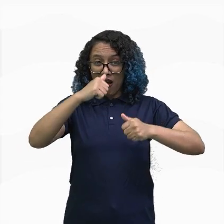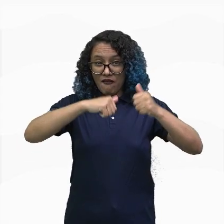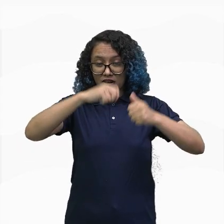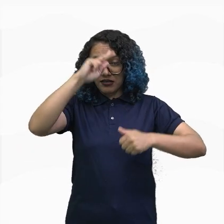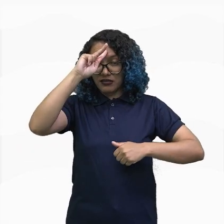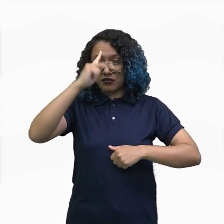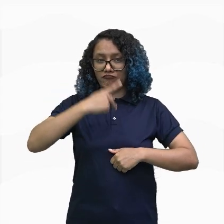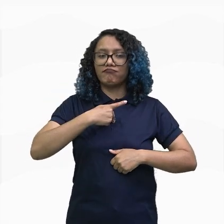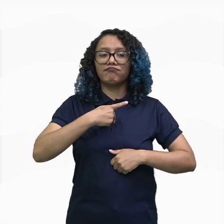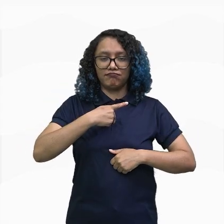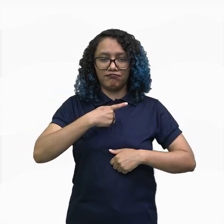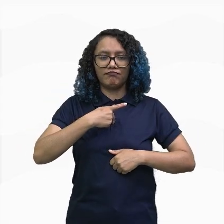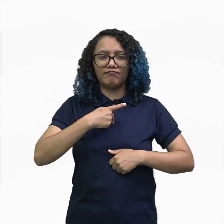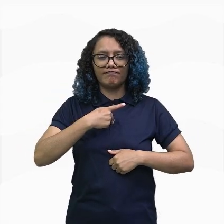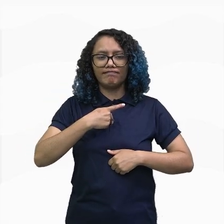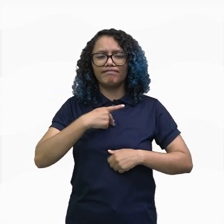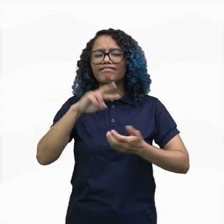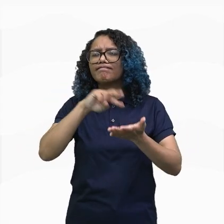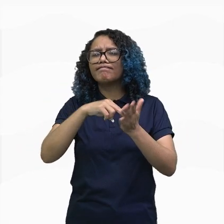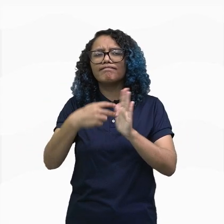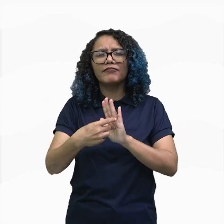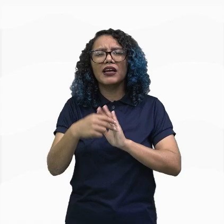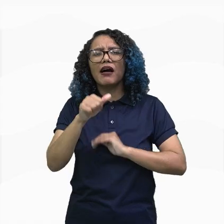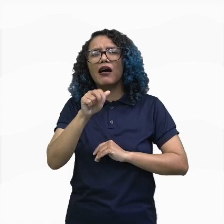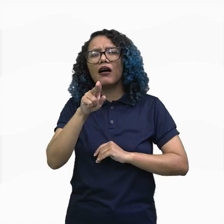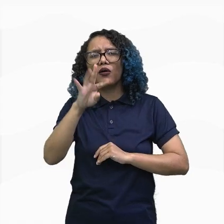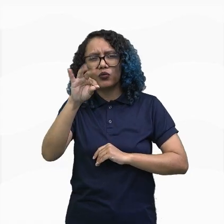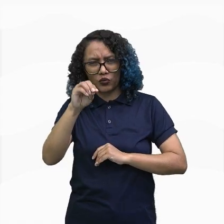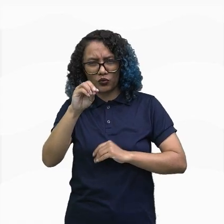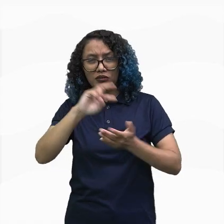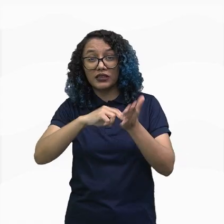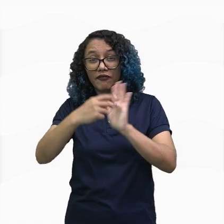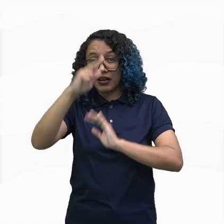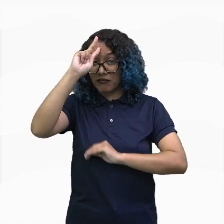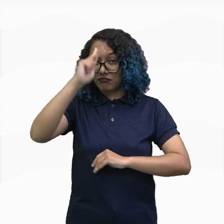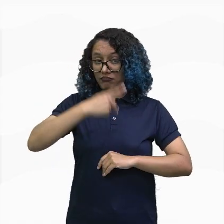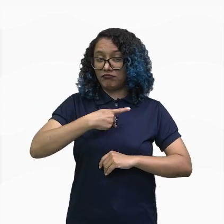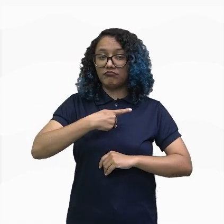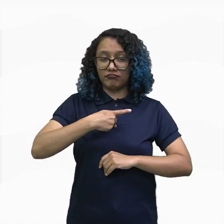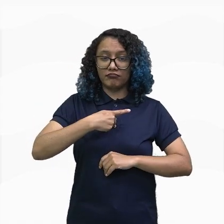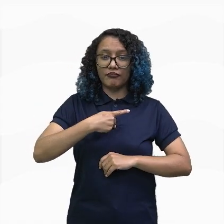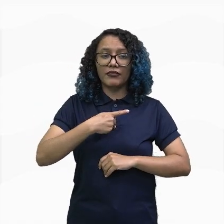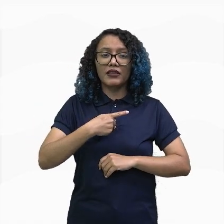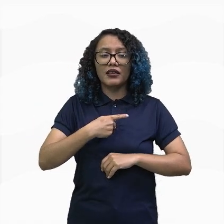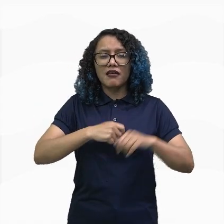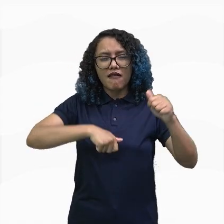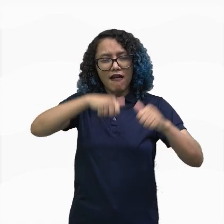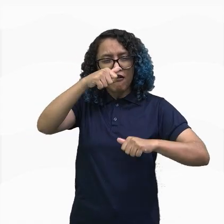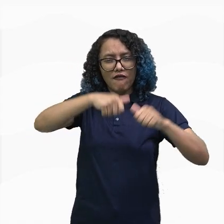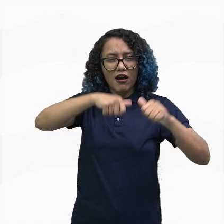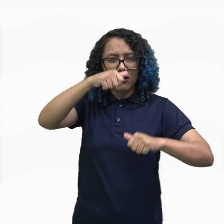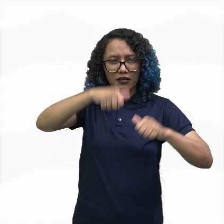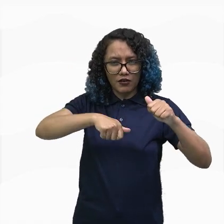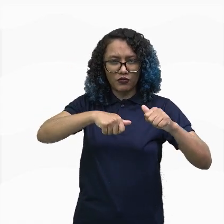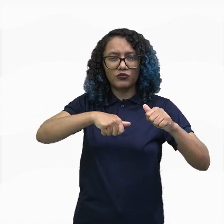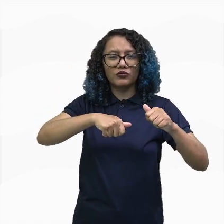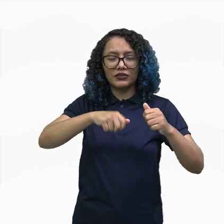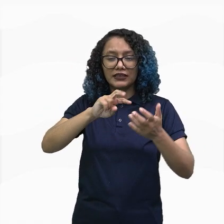autoavaliação. Auto significa a si mesmo, né? E a avaliação, então, ele vai